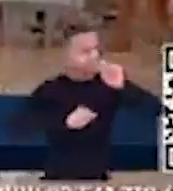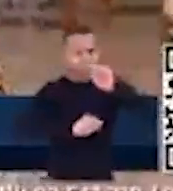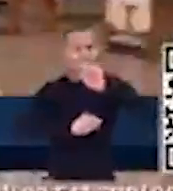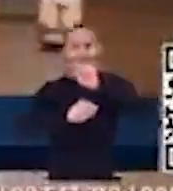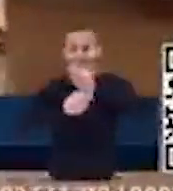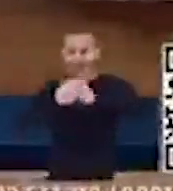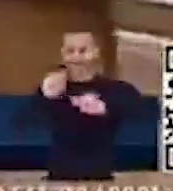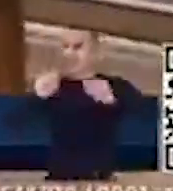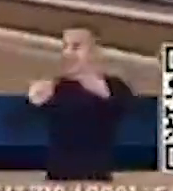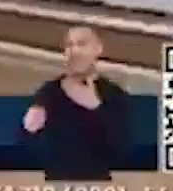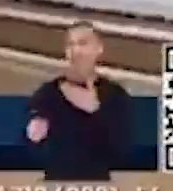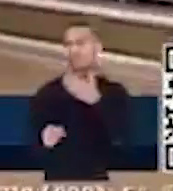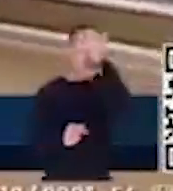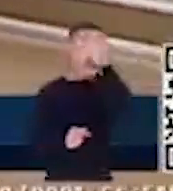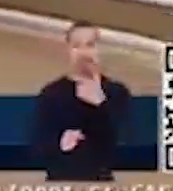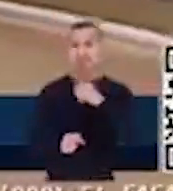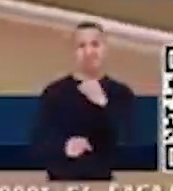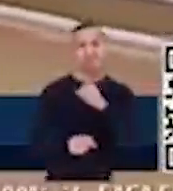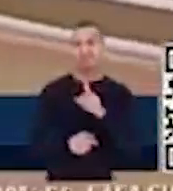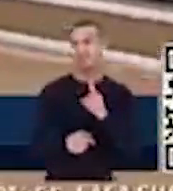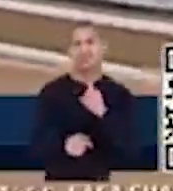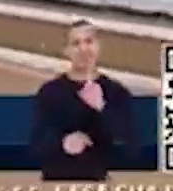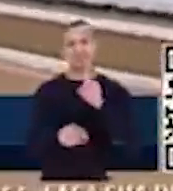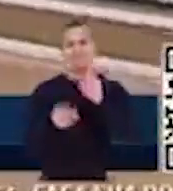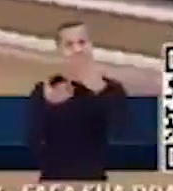Ah, eu não era